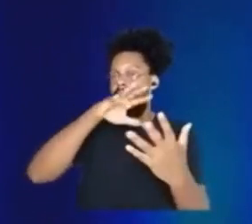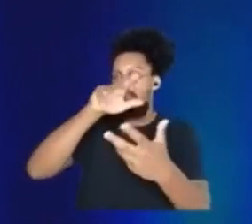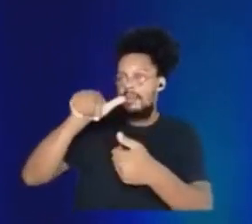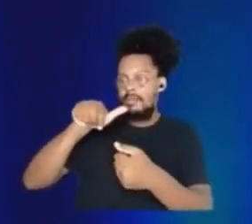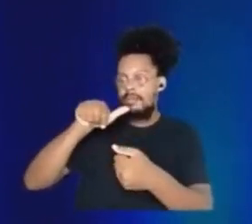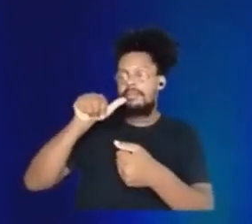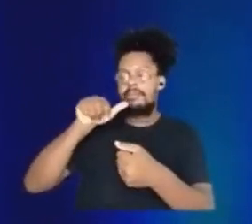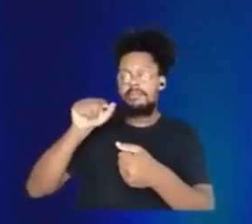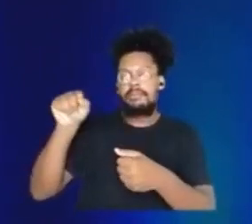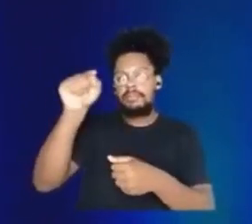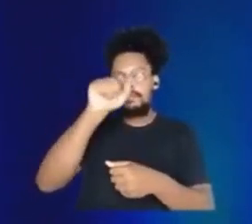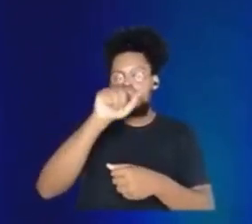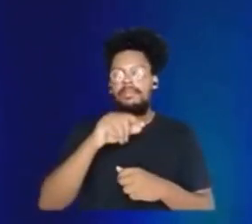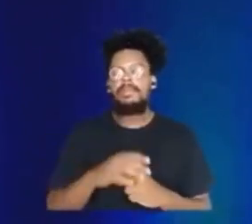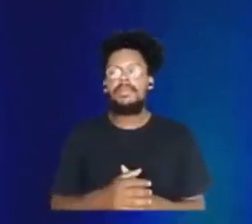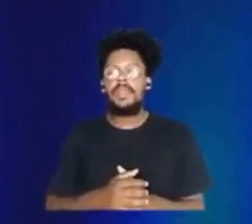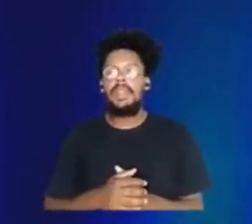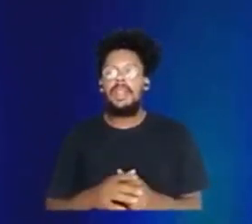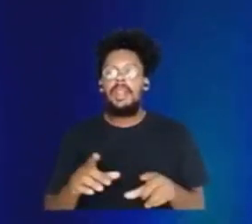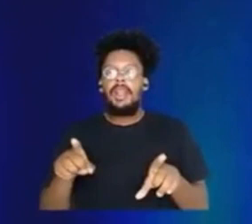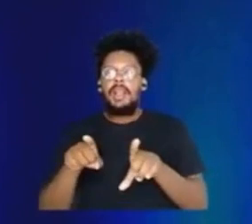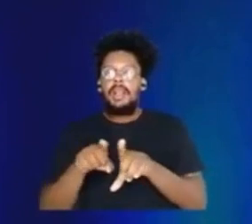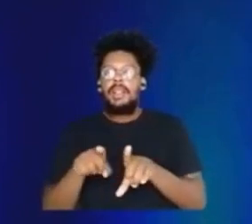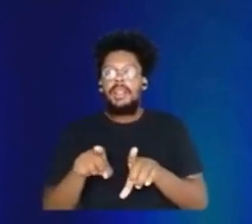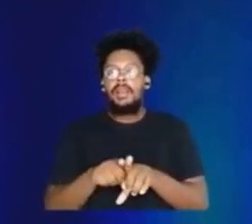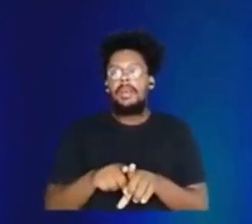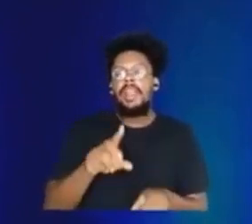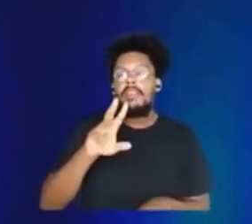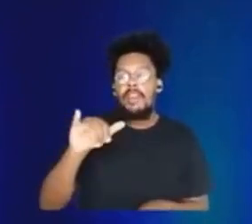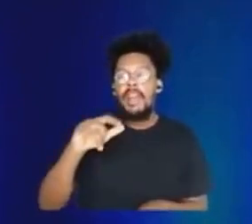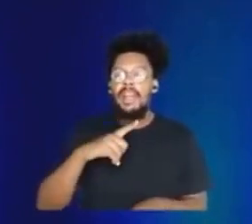Economia Digital, pela primeira vez, sob liderança nossa, e a